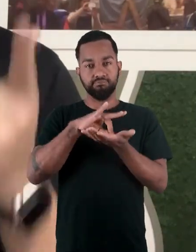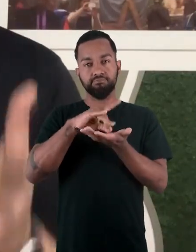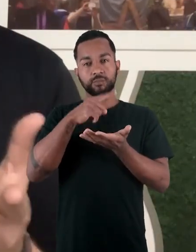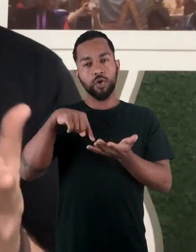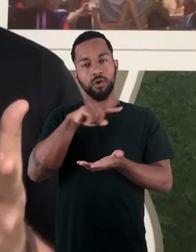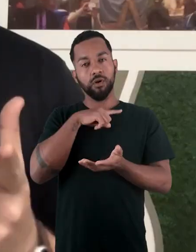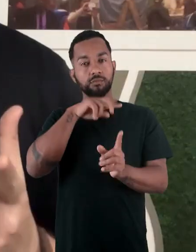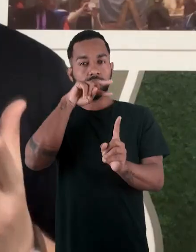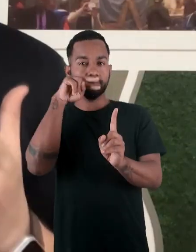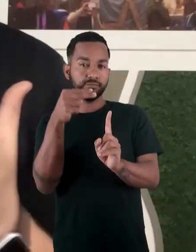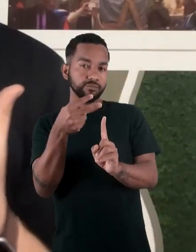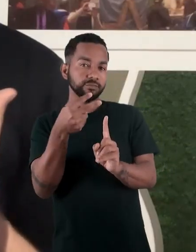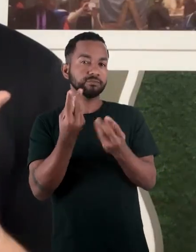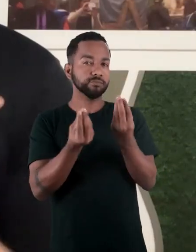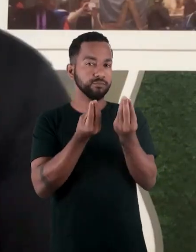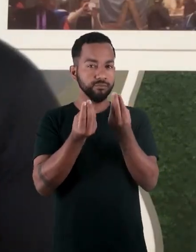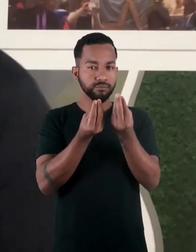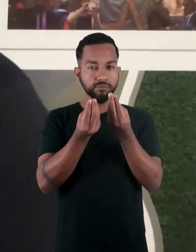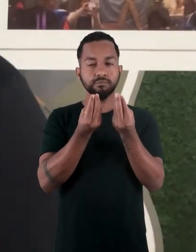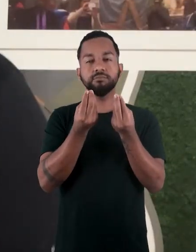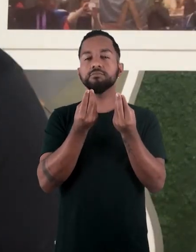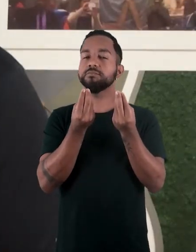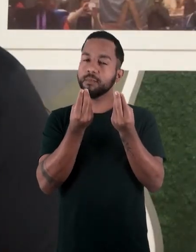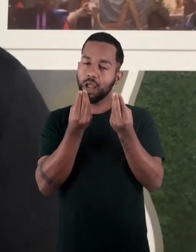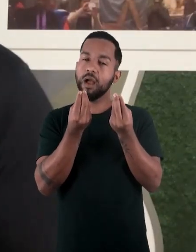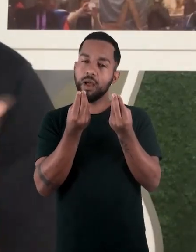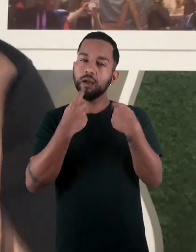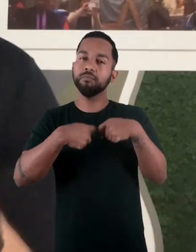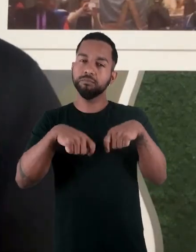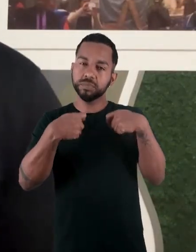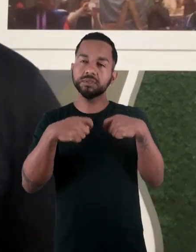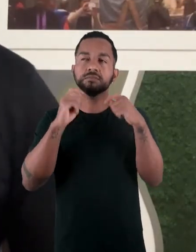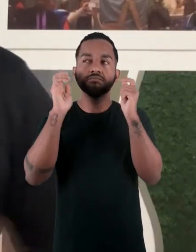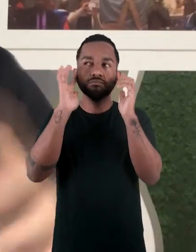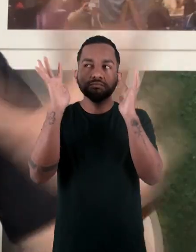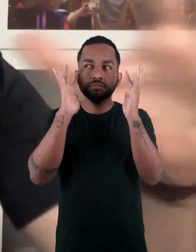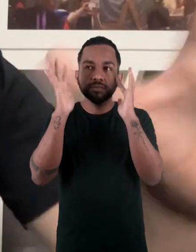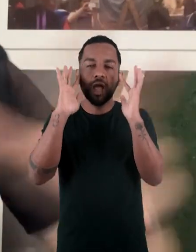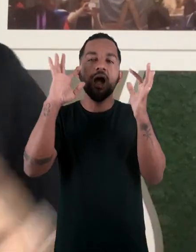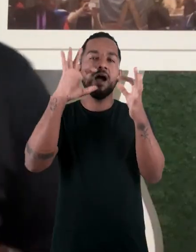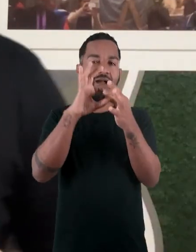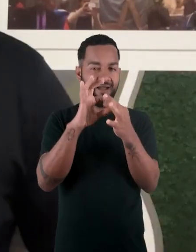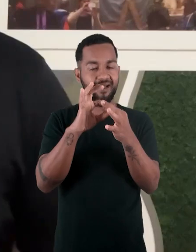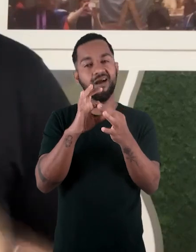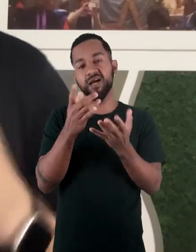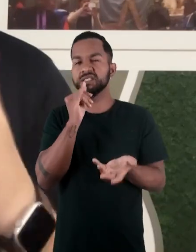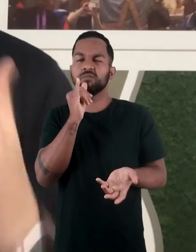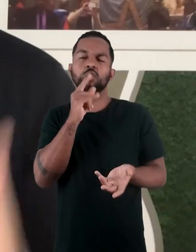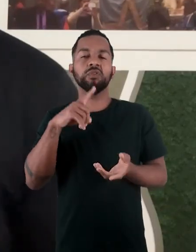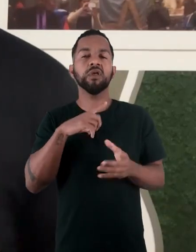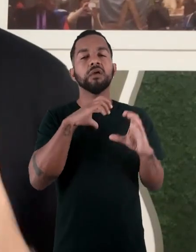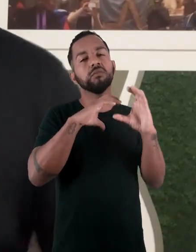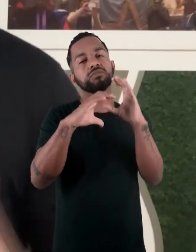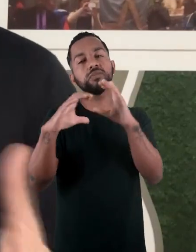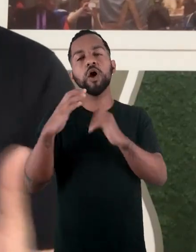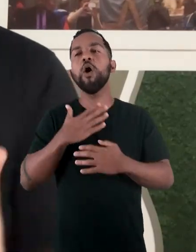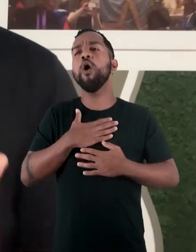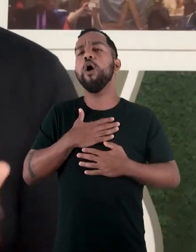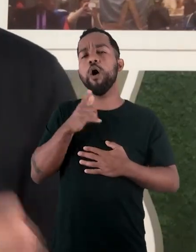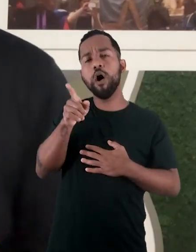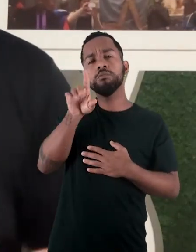seu ouvir a descer um pouquinho mais naquilo que faz sentido. Então, tem um comunicador que eu gosto da maneira que ele